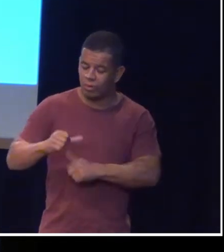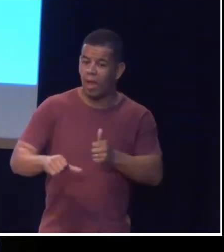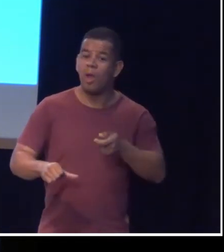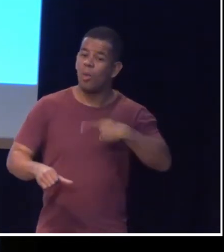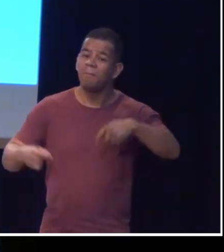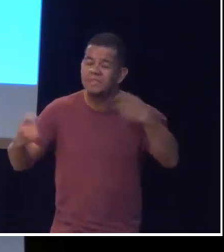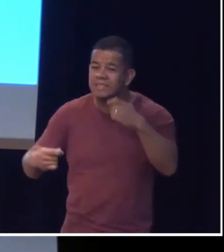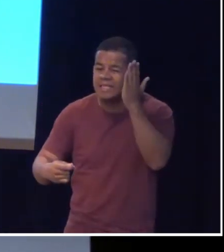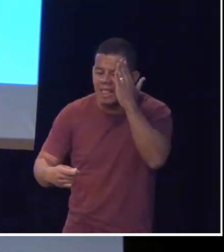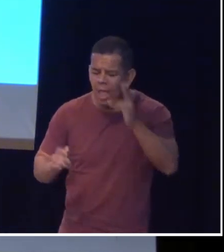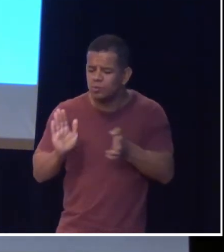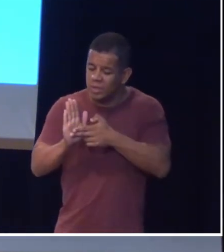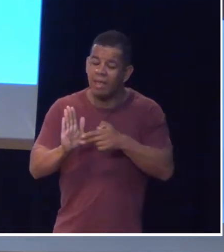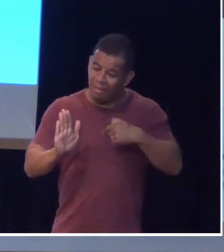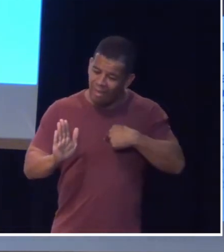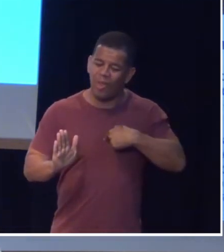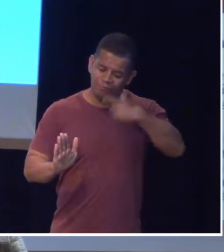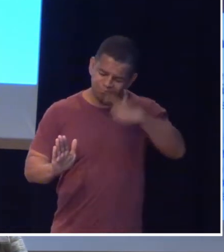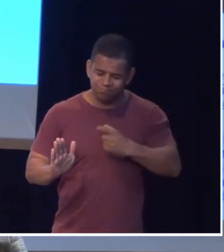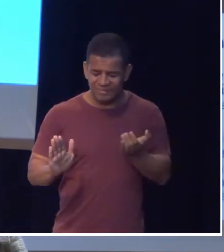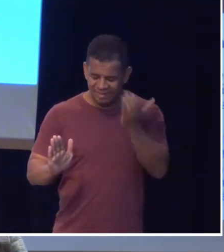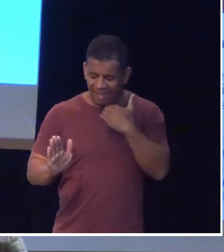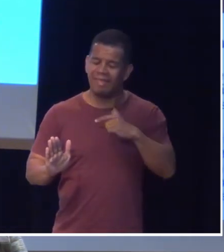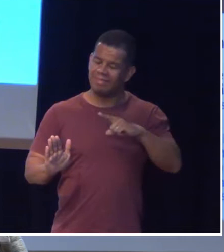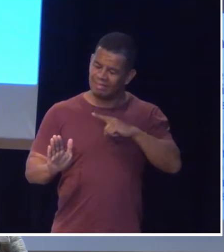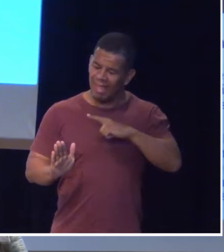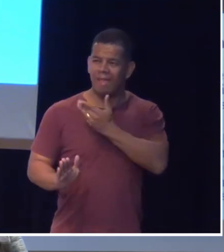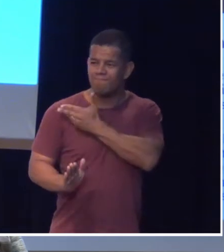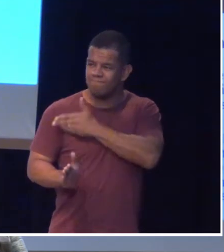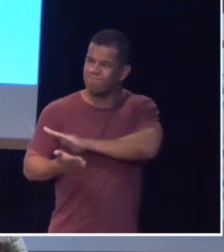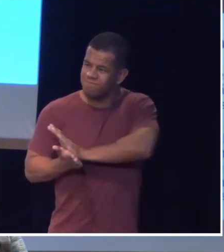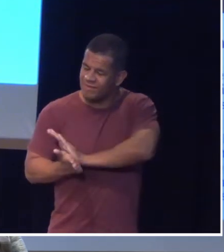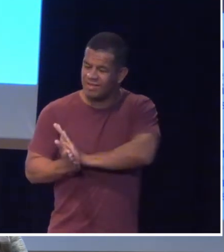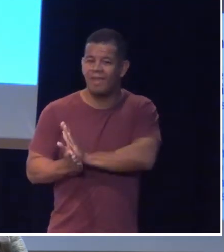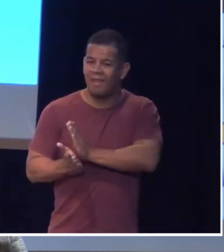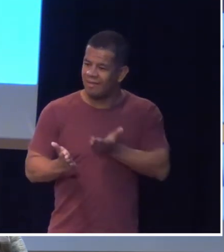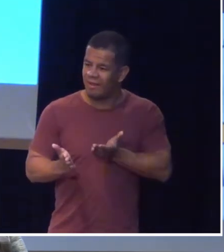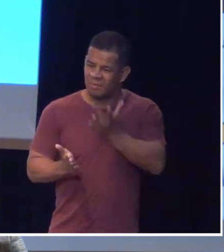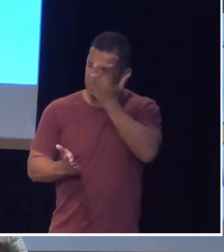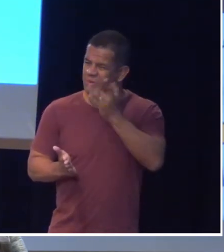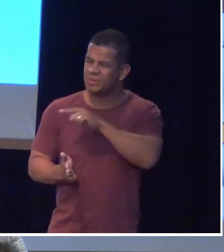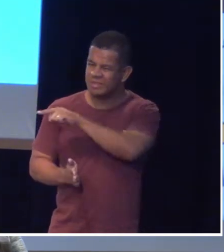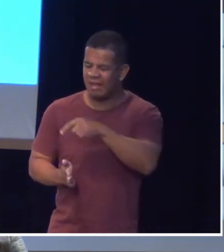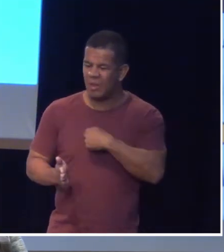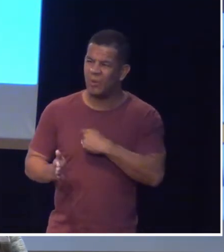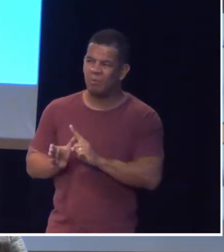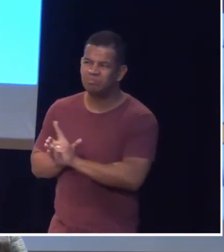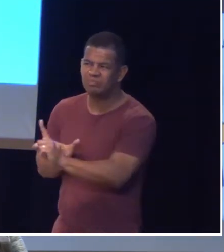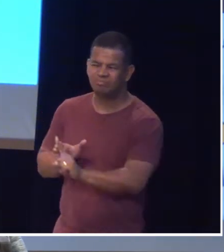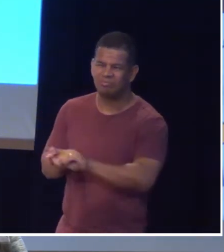gente precisa mudar. A gente precisa eliminar essas barreiras que excluem as outras. E aí as